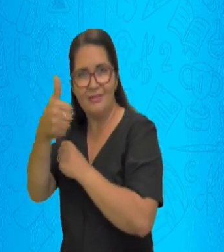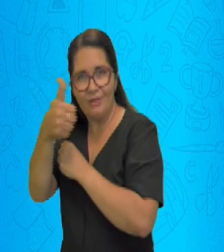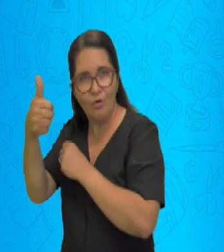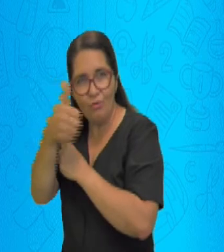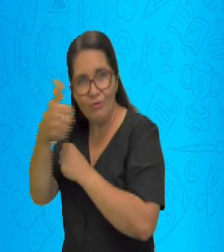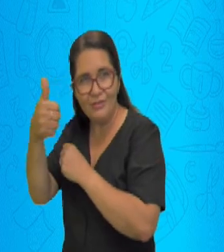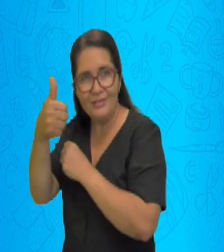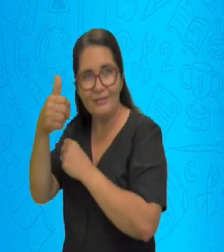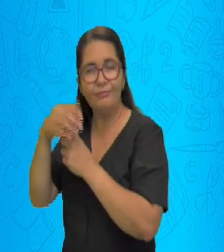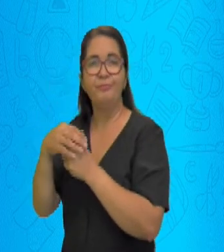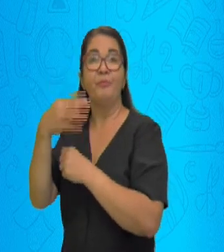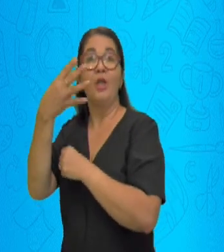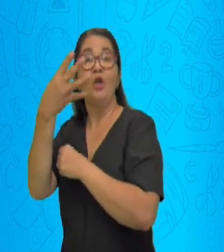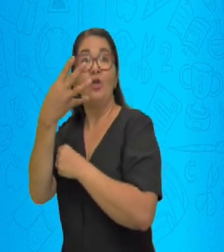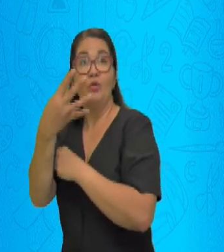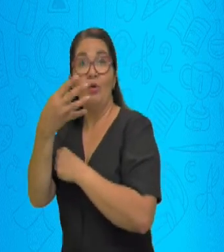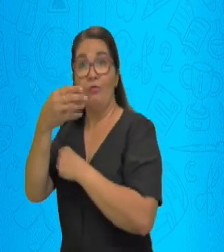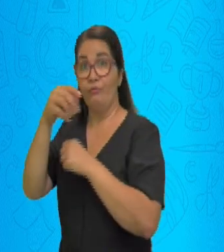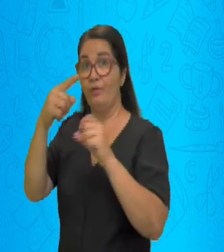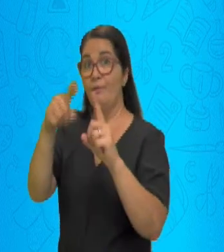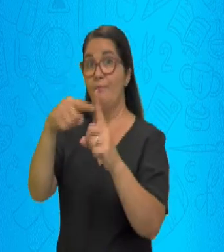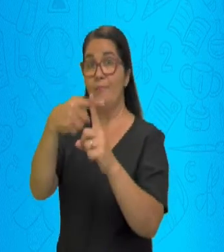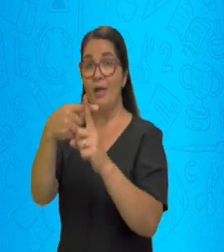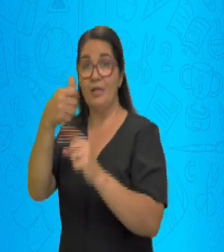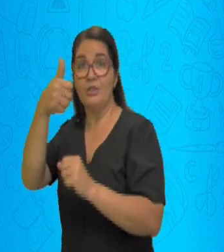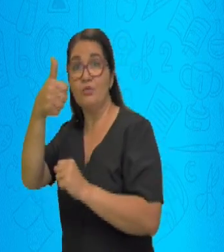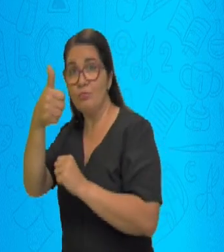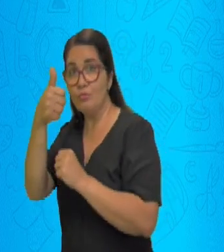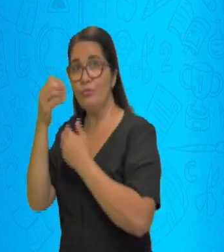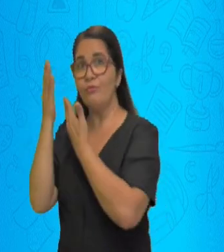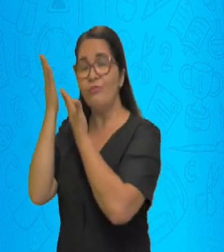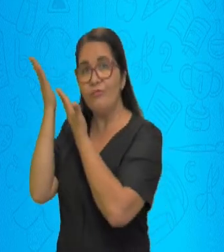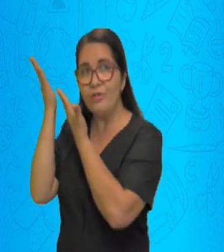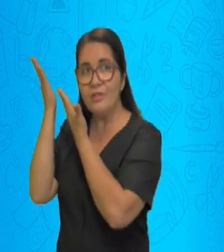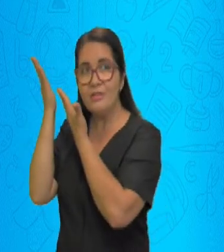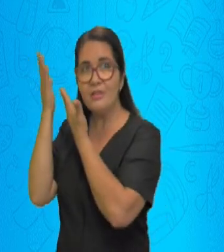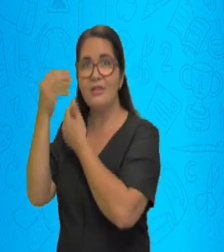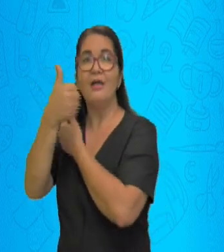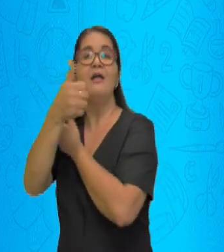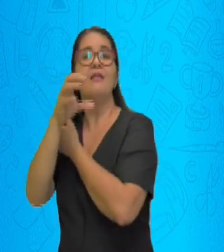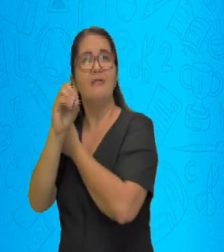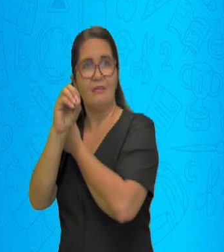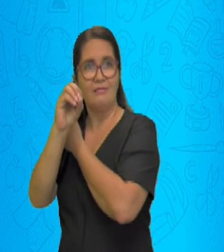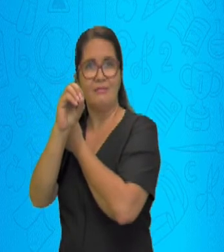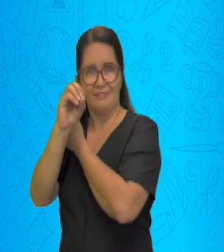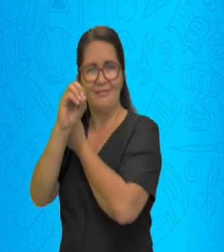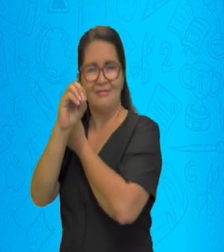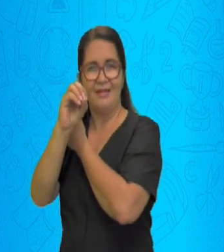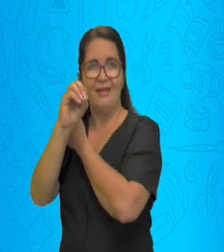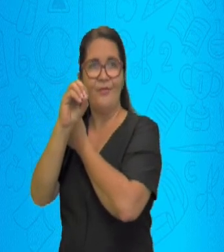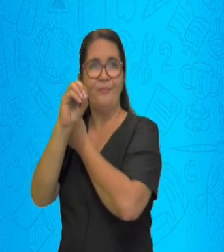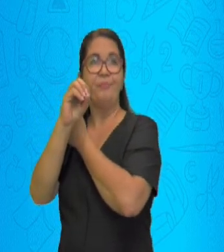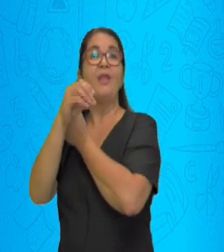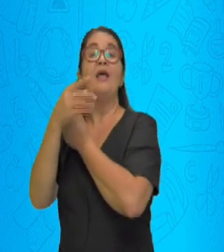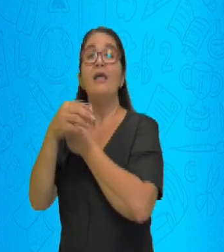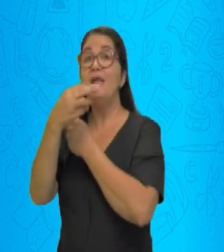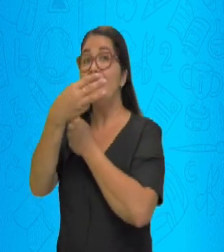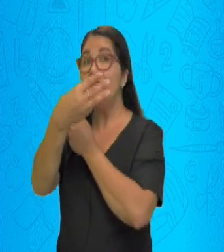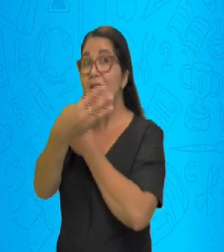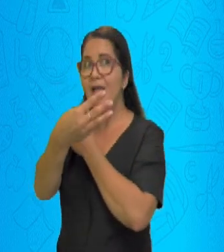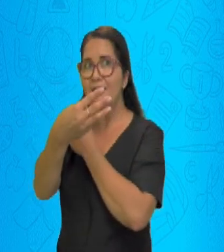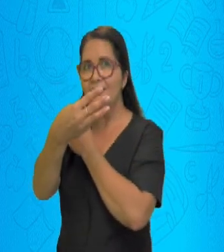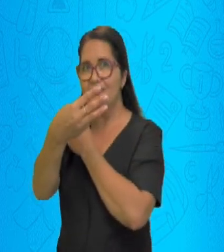E 3 mais 2, aqui na centena, nós temos o resultado de 5. Sabemos que aqui não